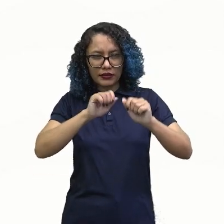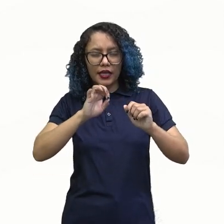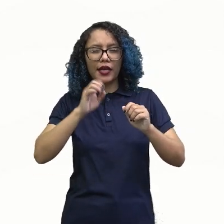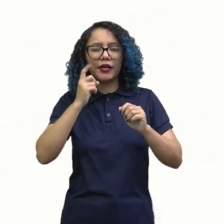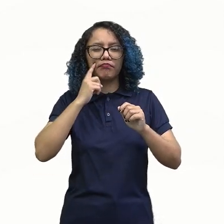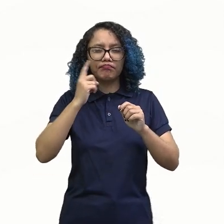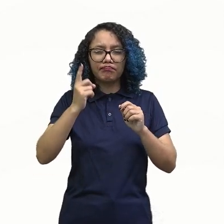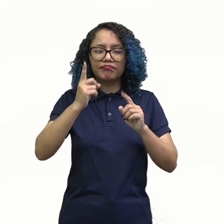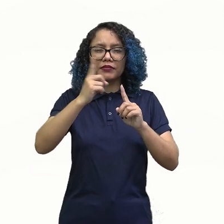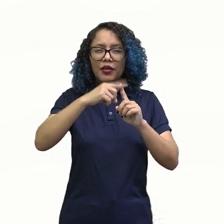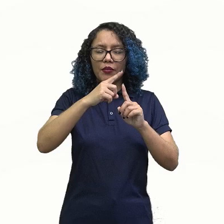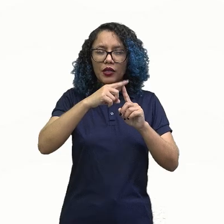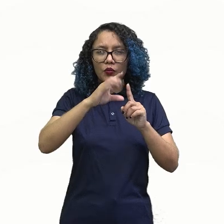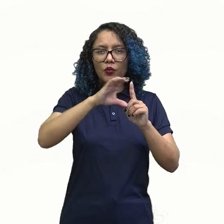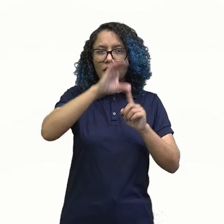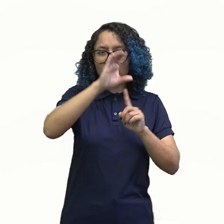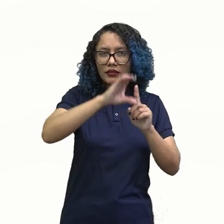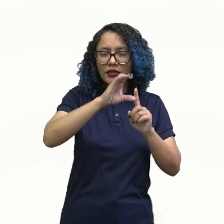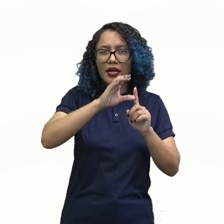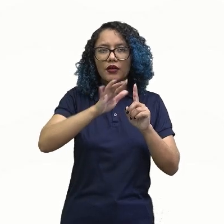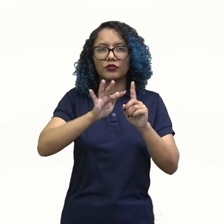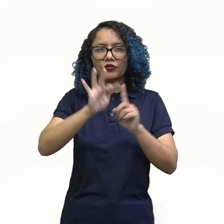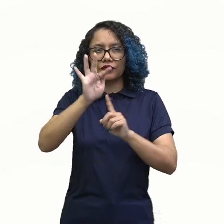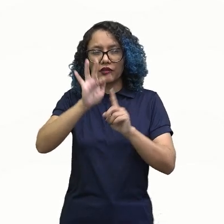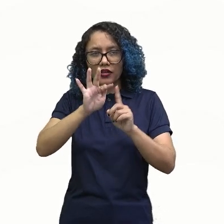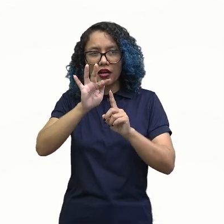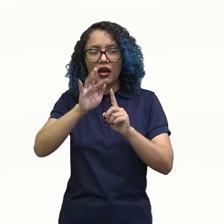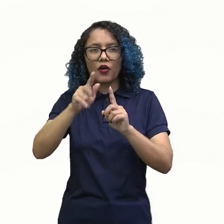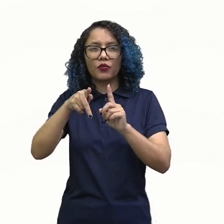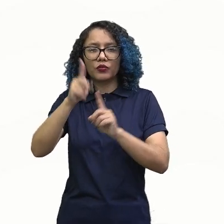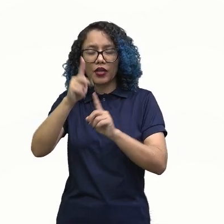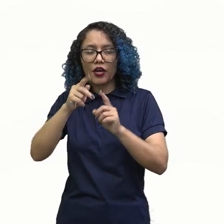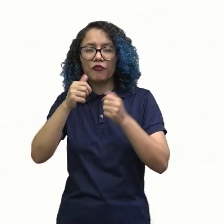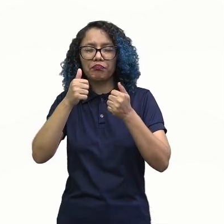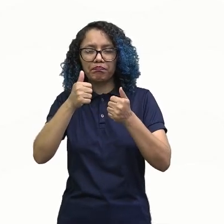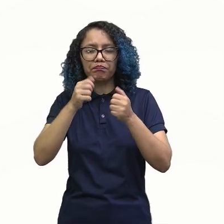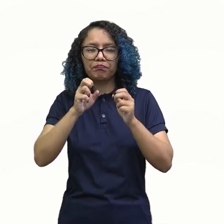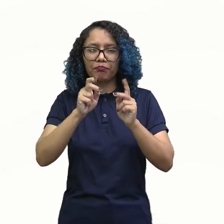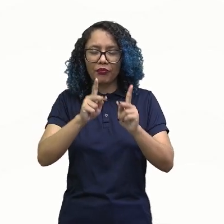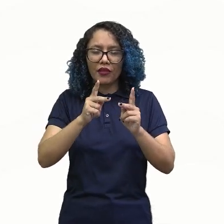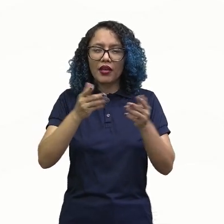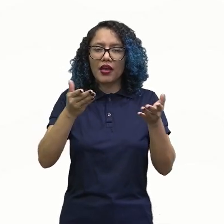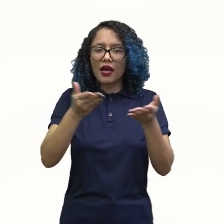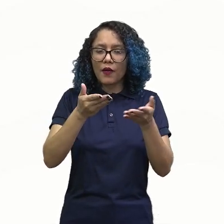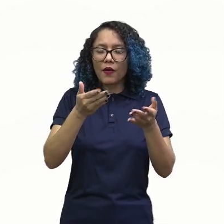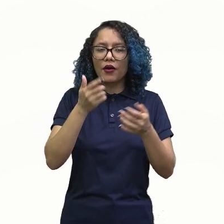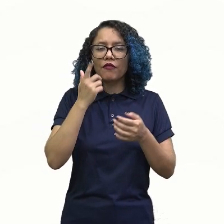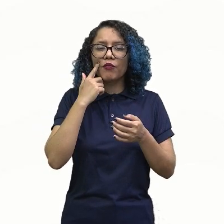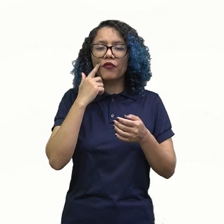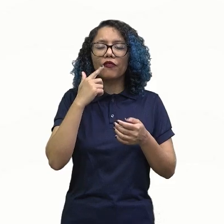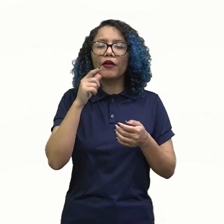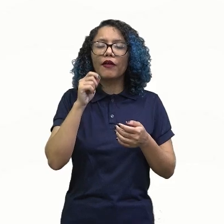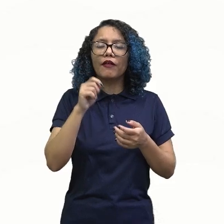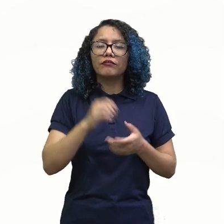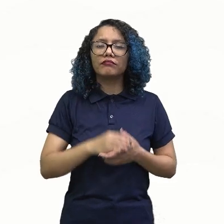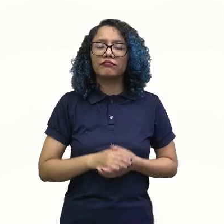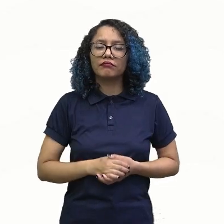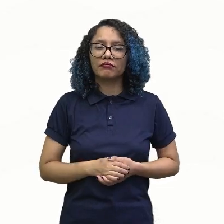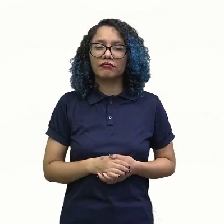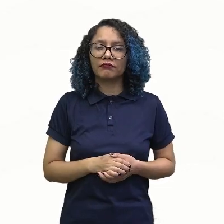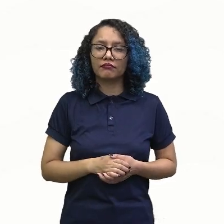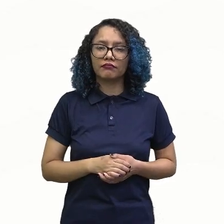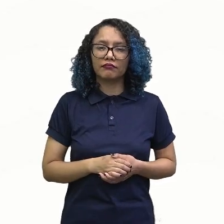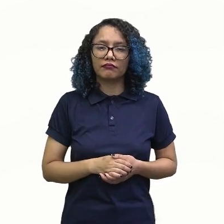temperatura Celsius, temperatura em Fahrenheit e em Kelvin, nós temos aqui ainda